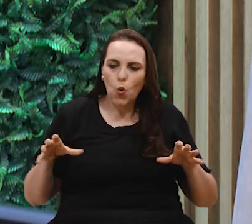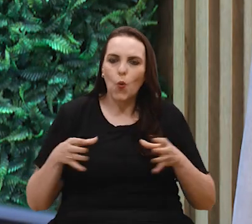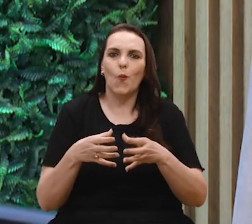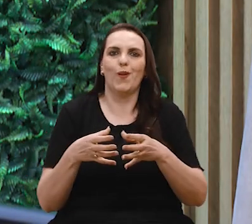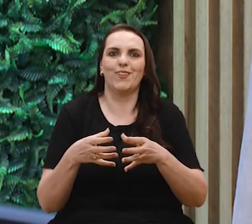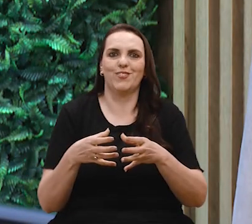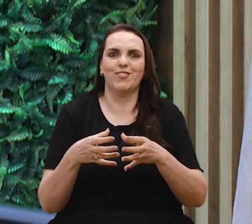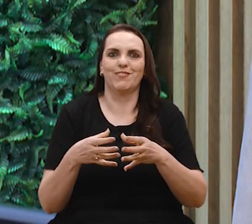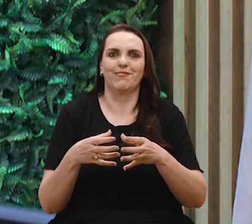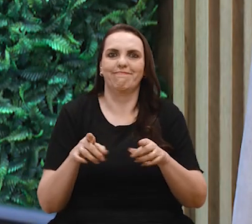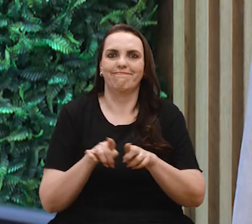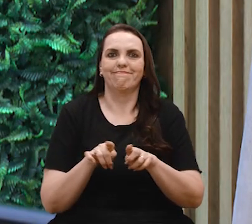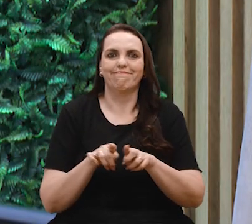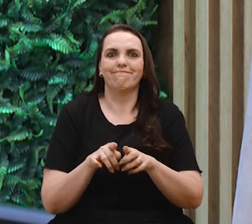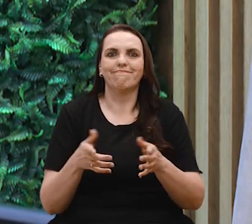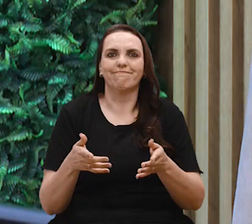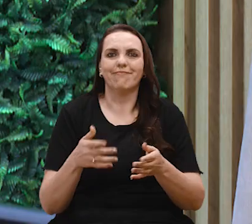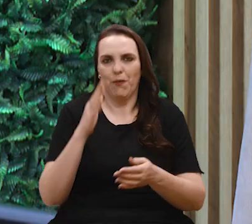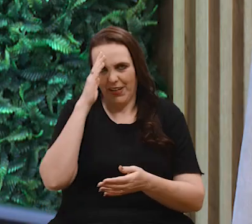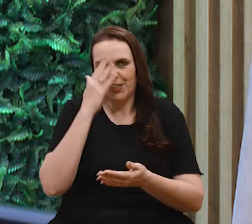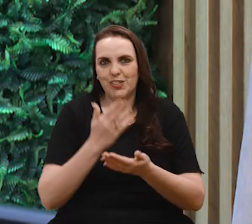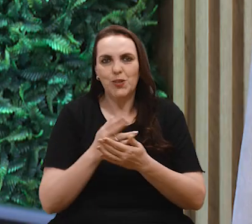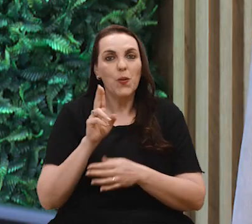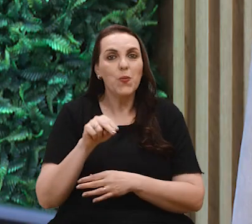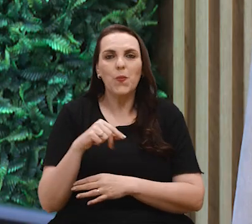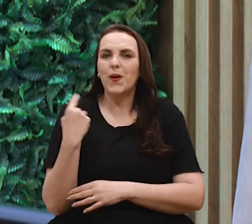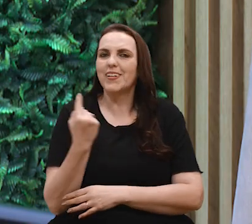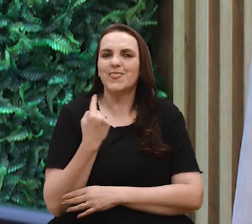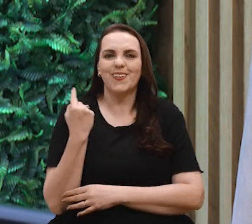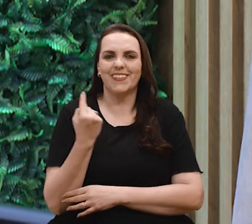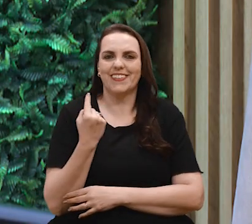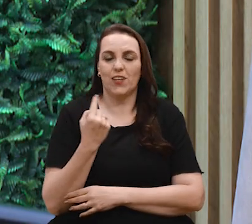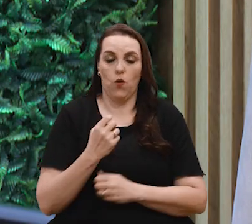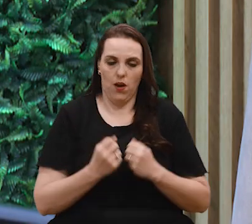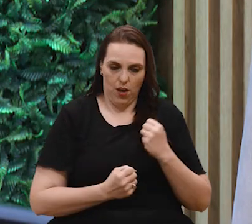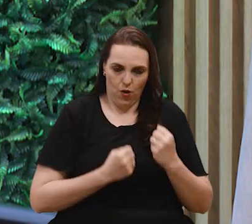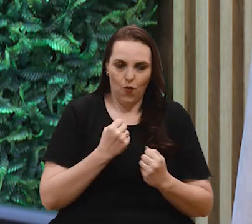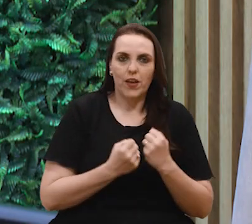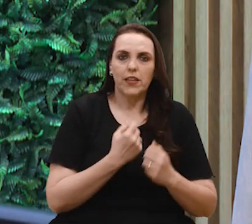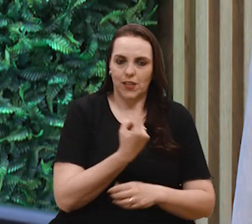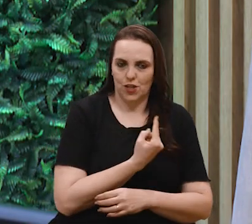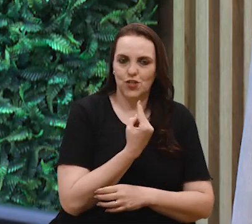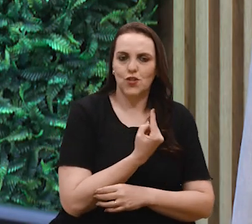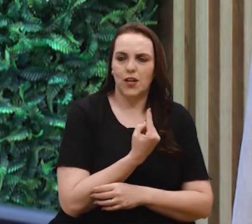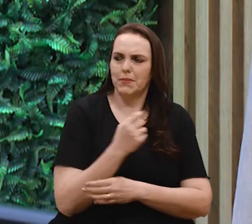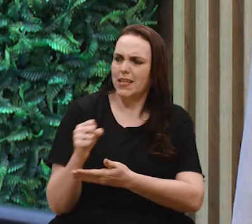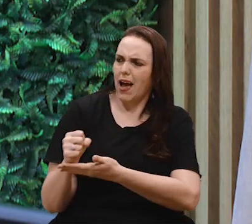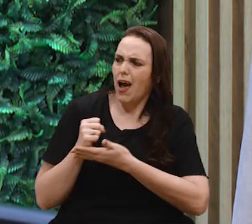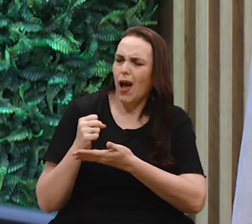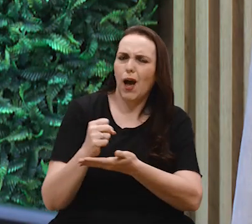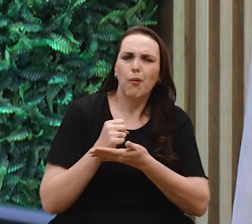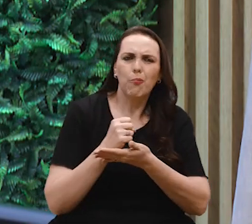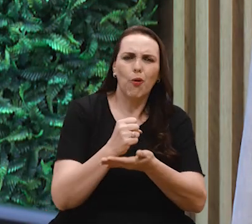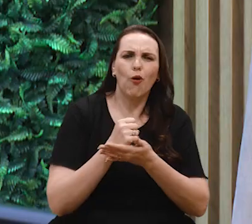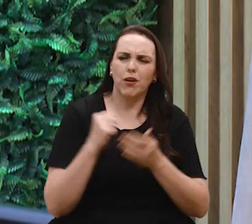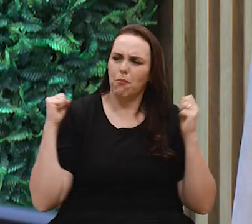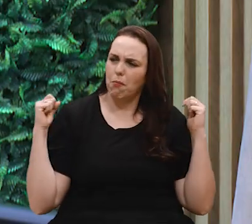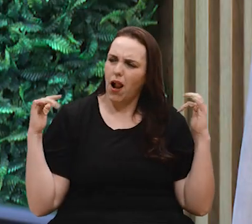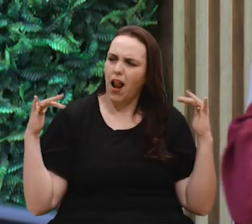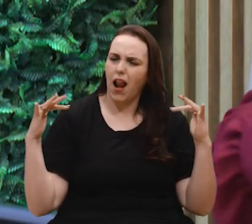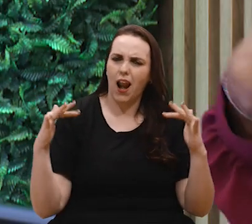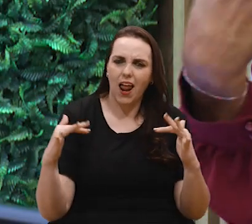existe, eu acho, porque a gente nunca está sozinho, a gente corre sozinho, mas nunca está sozinho, porque sempre tem um apoio da galera, tem